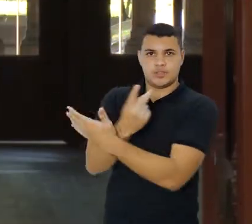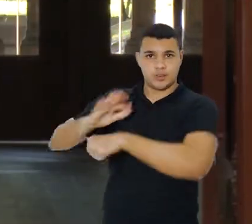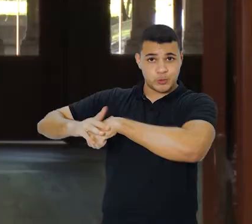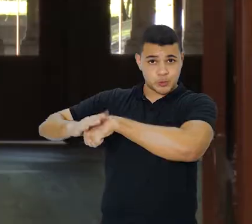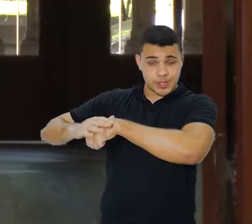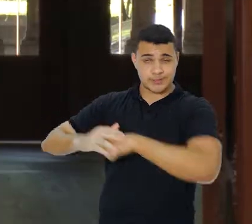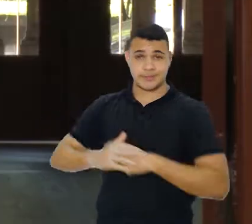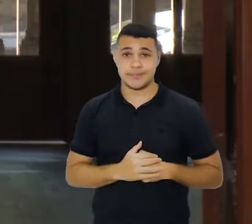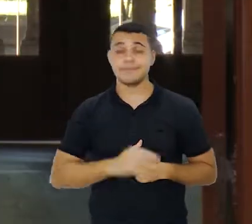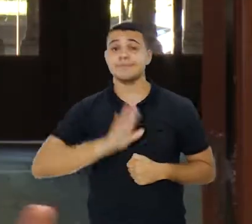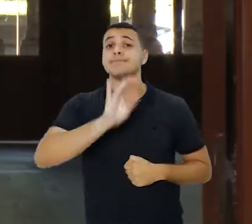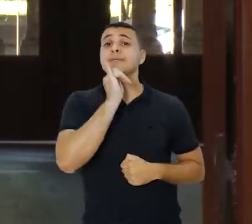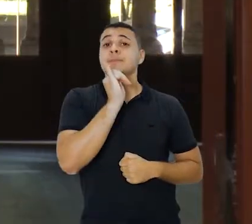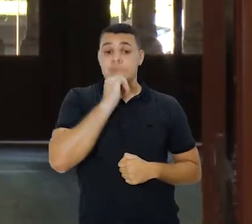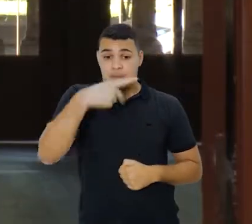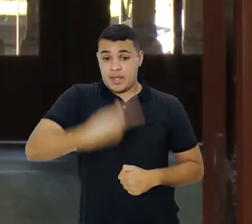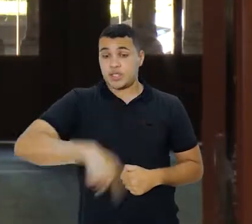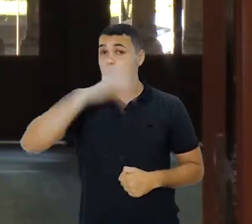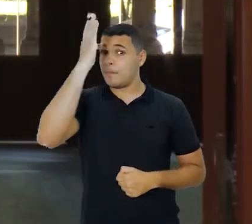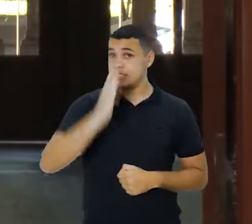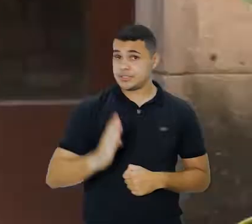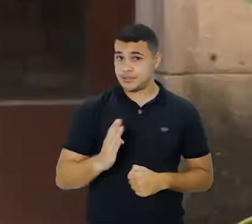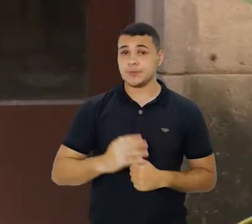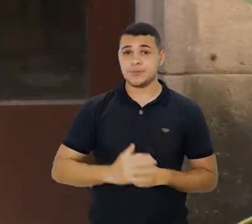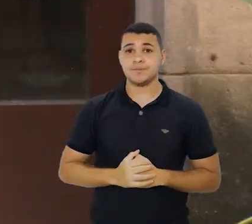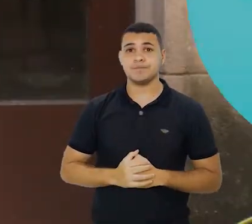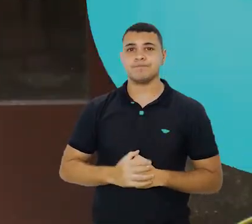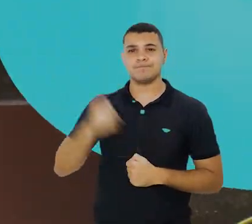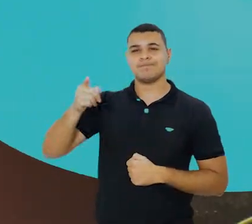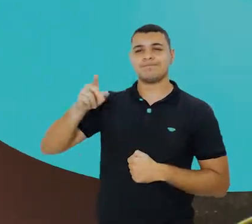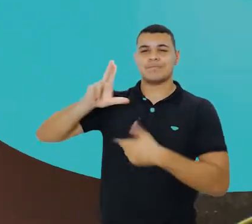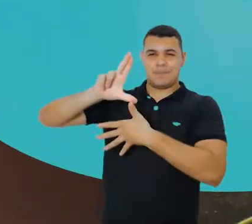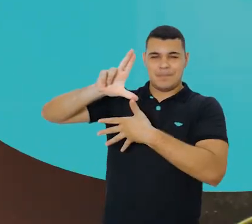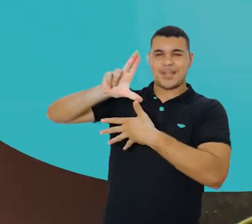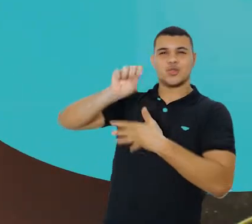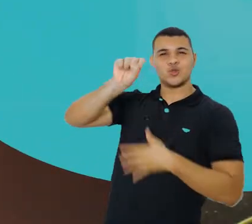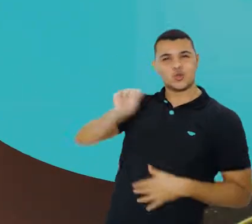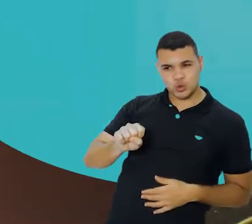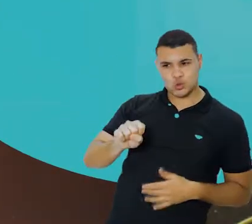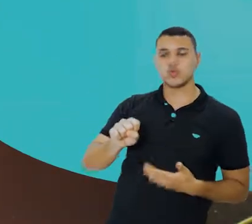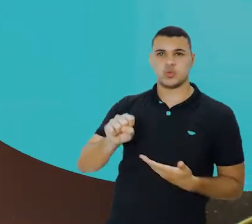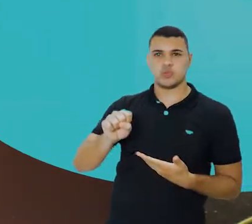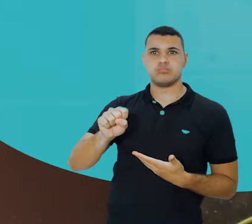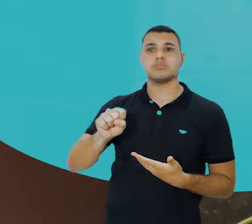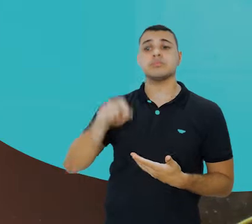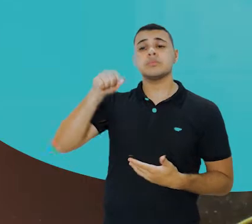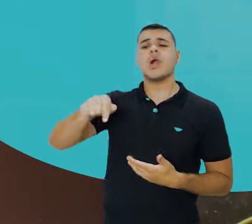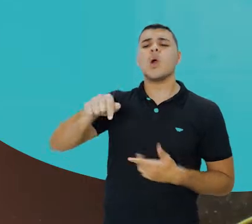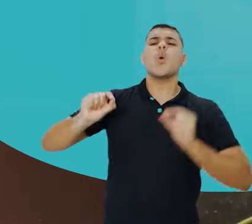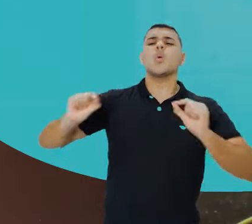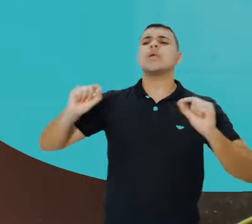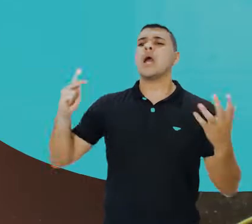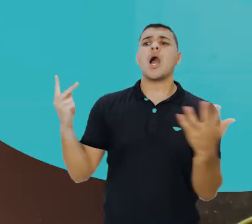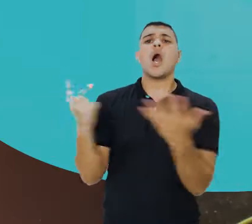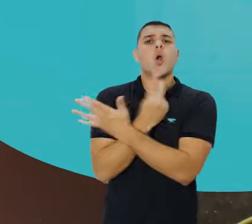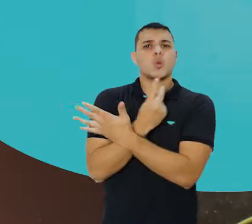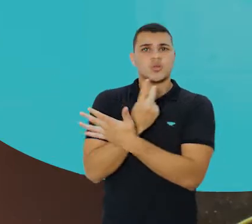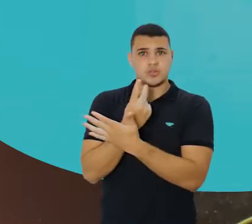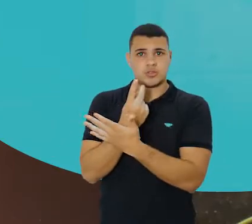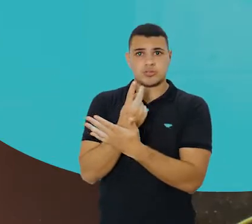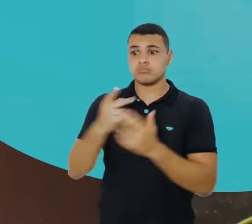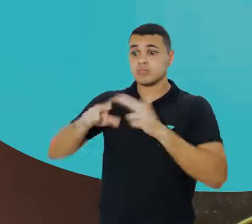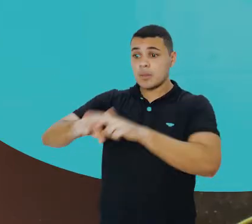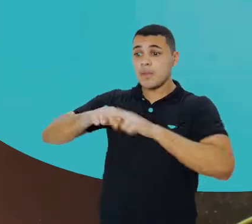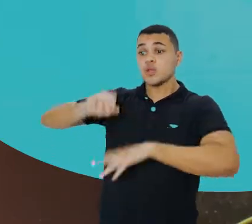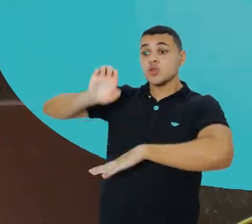identificados? Por exemplo, no Brasil, na América do Sul como um todo, ou seriam esses